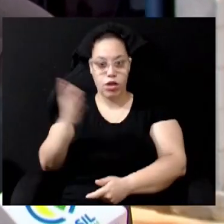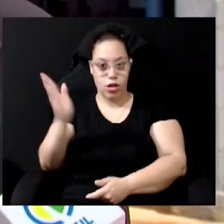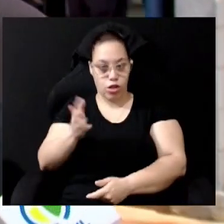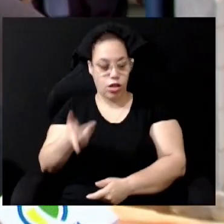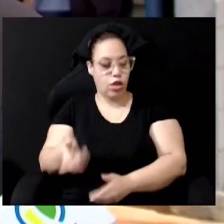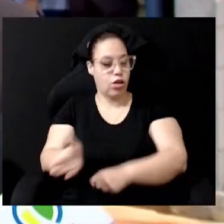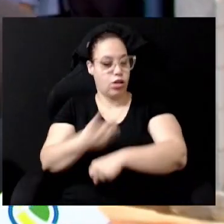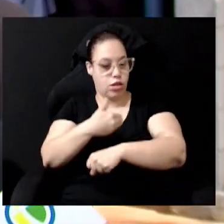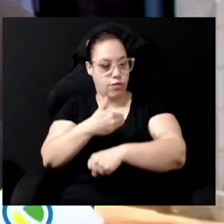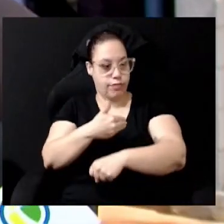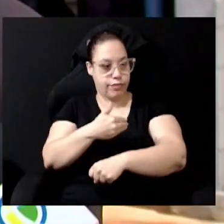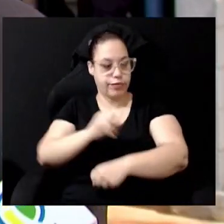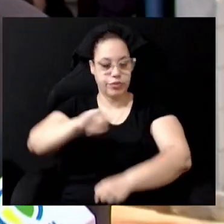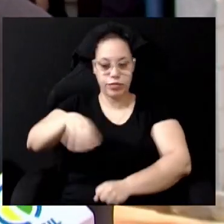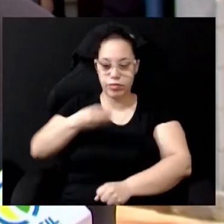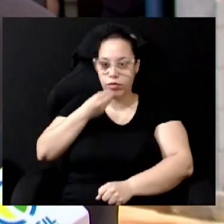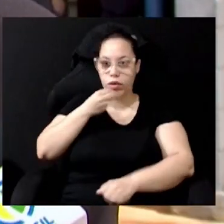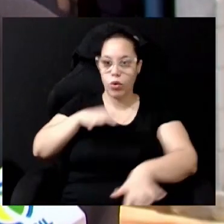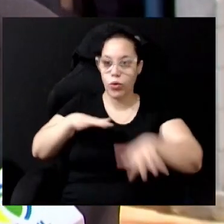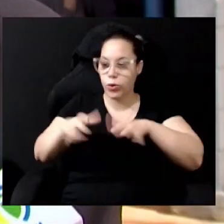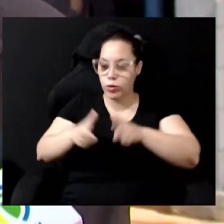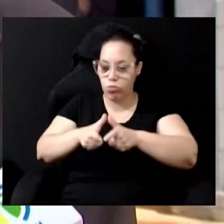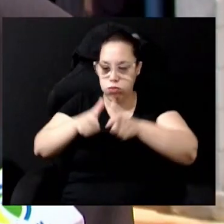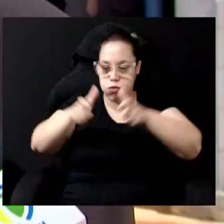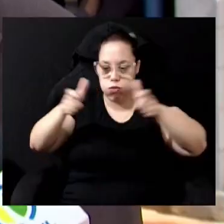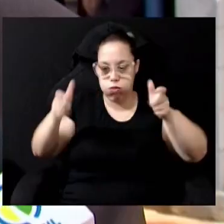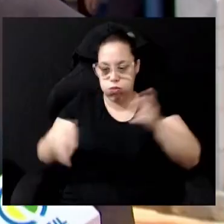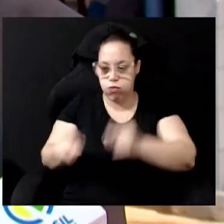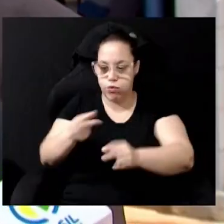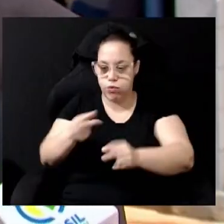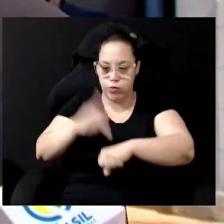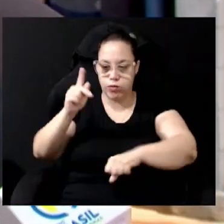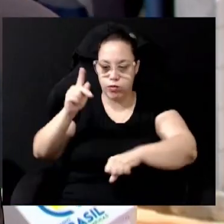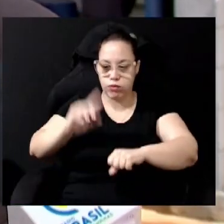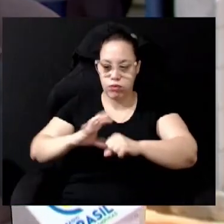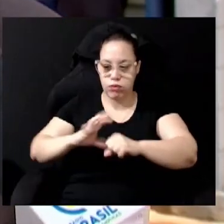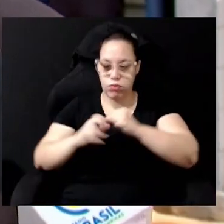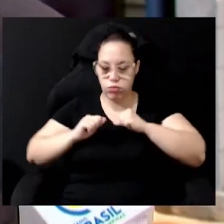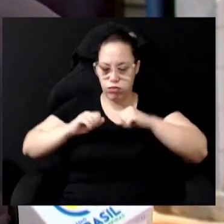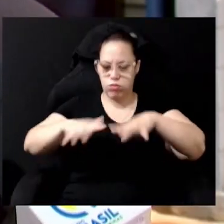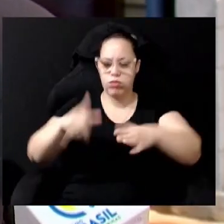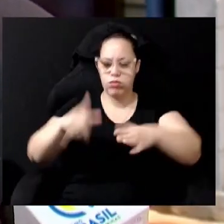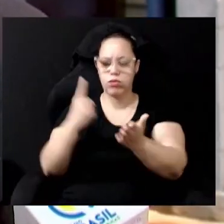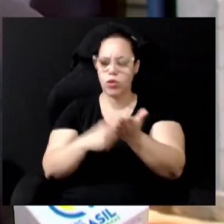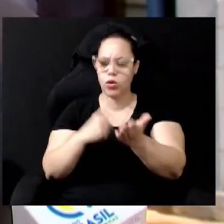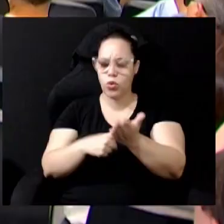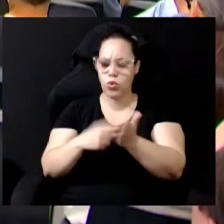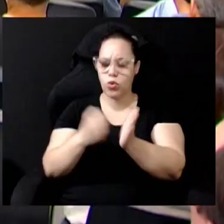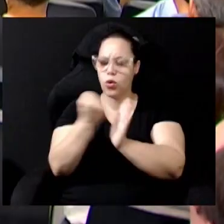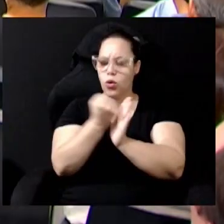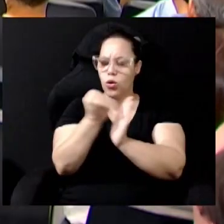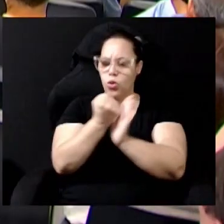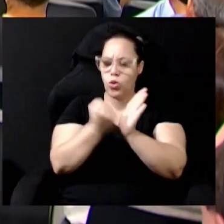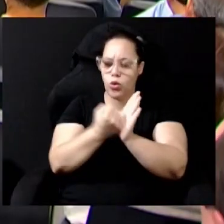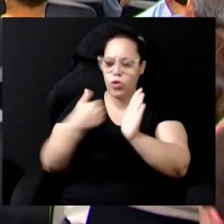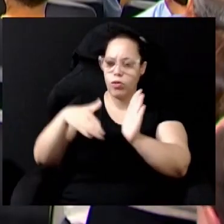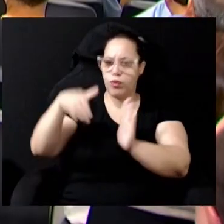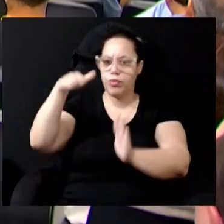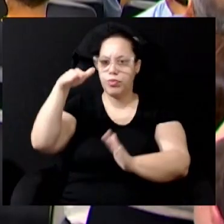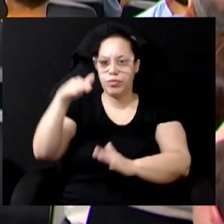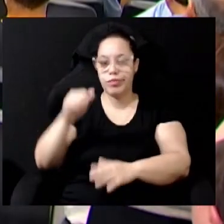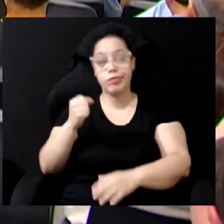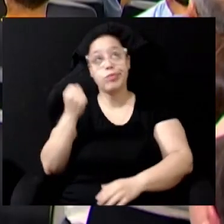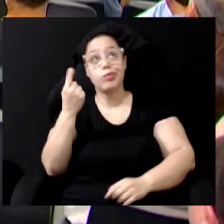aproveitando essa onda do crescimento econômico pós-pandemia, também para contratar mais pessoas e aumentar o seu faturamento. Apesar de